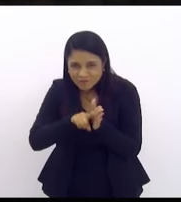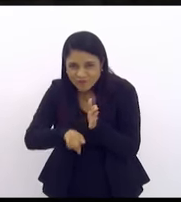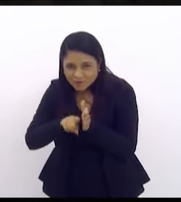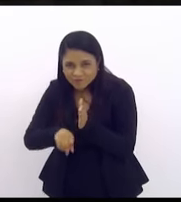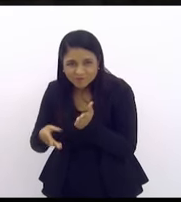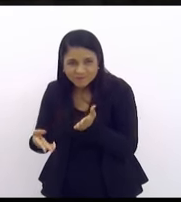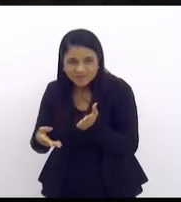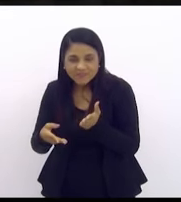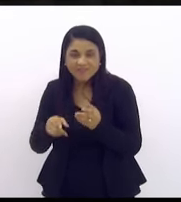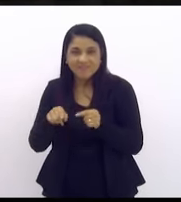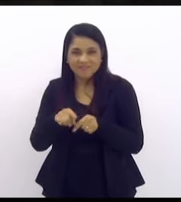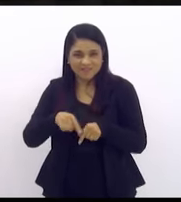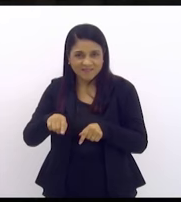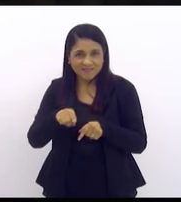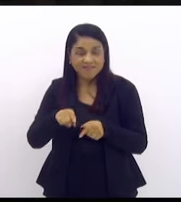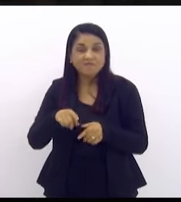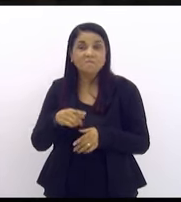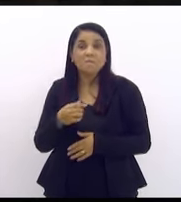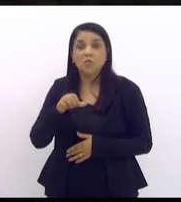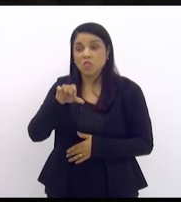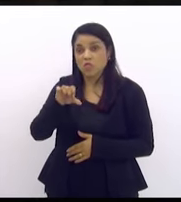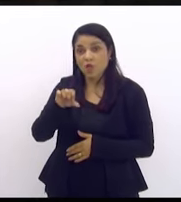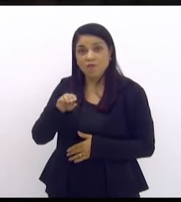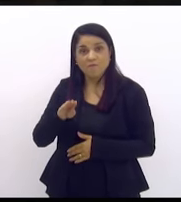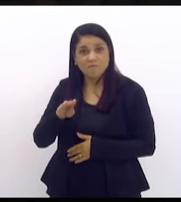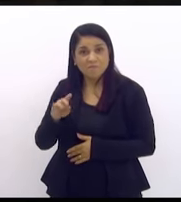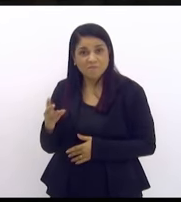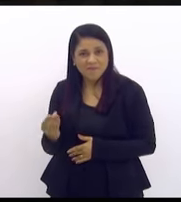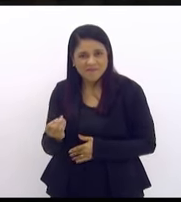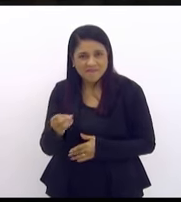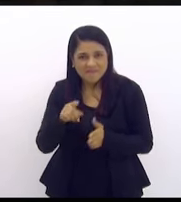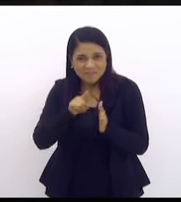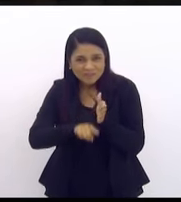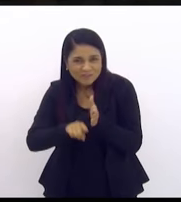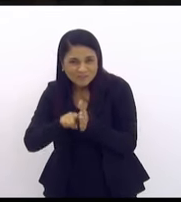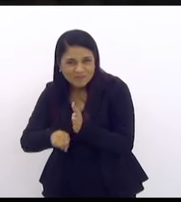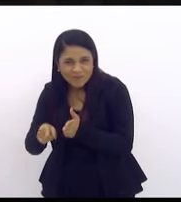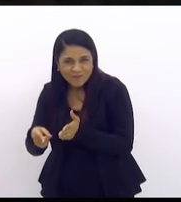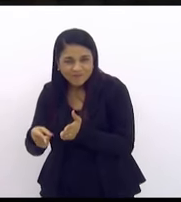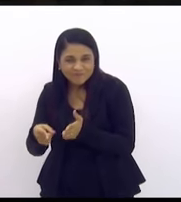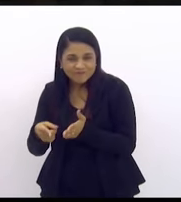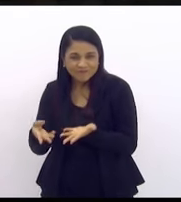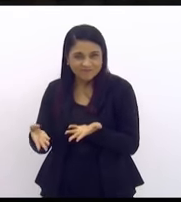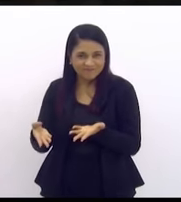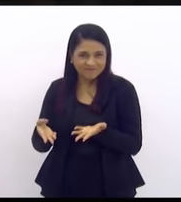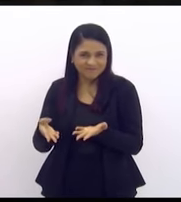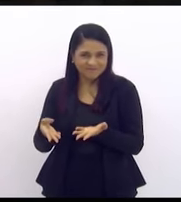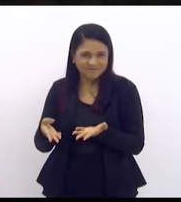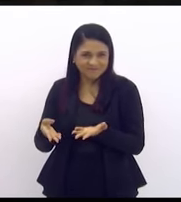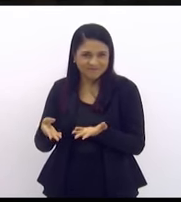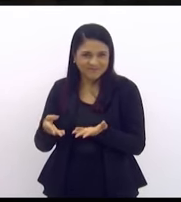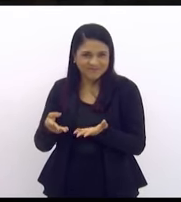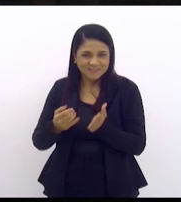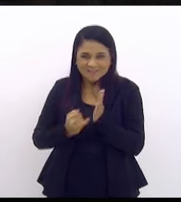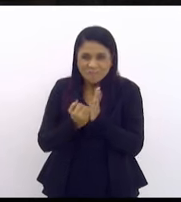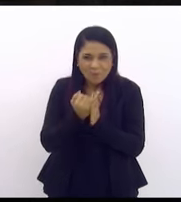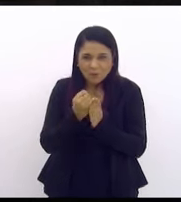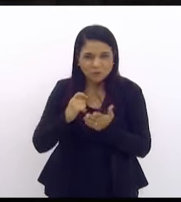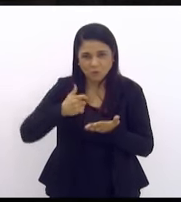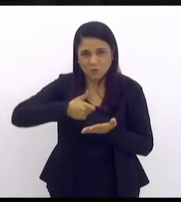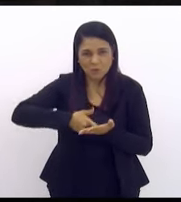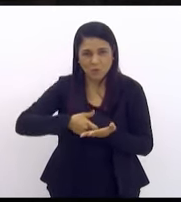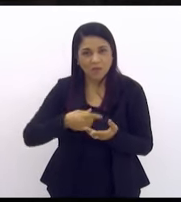a renúncia de mais de 9 bi. E é uma isenção fiscal que existe praticamente desde antes da